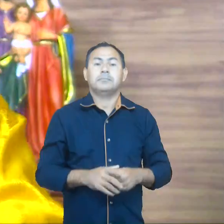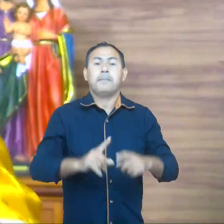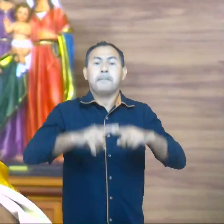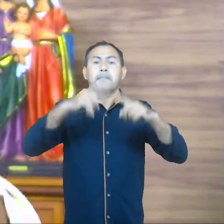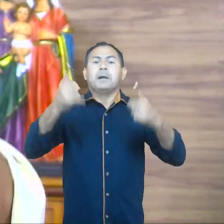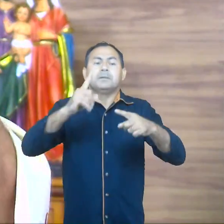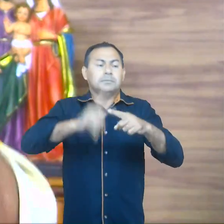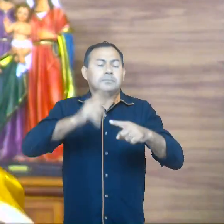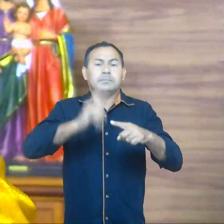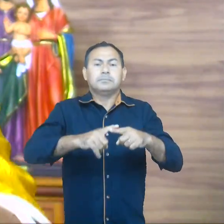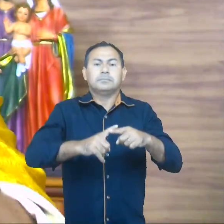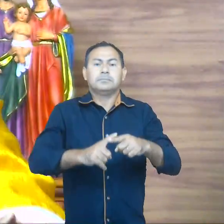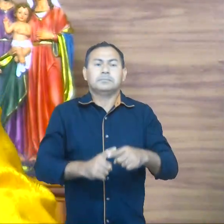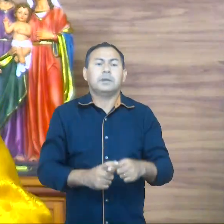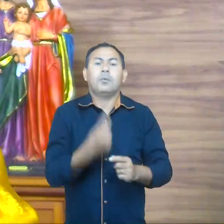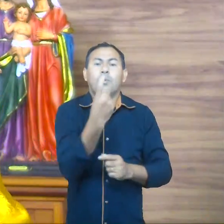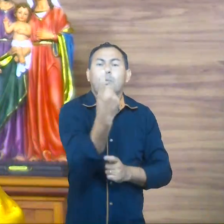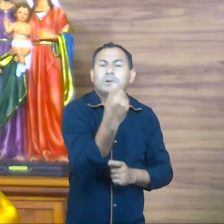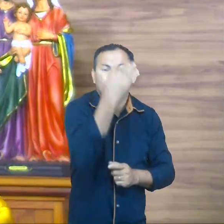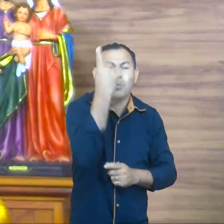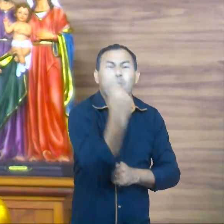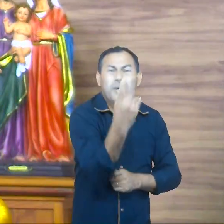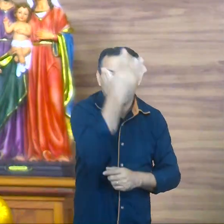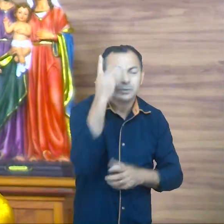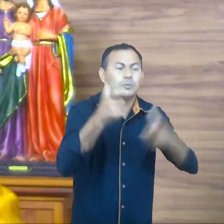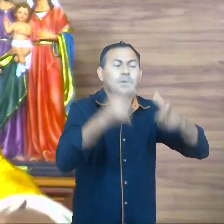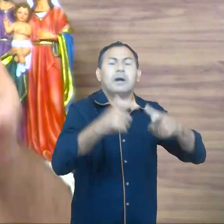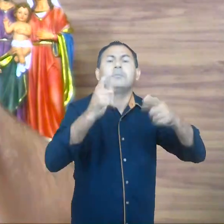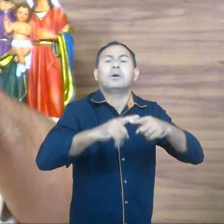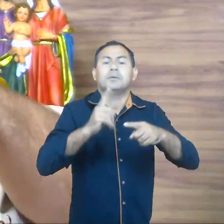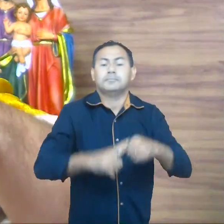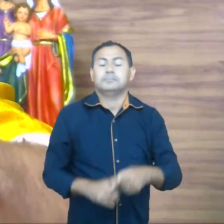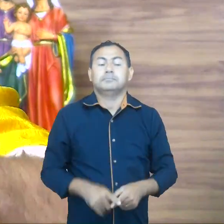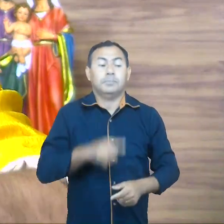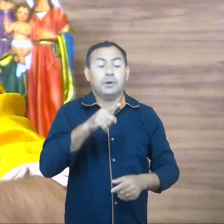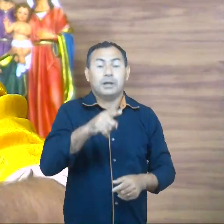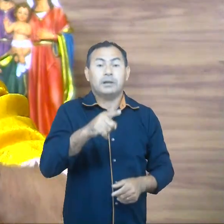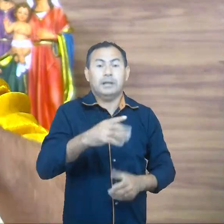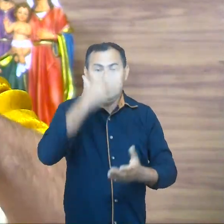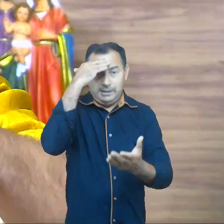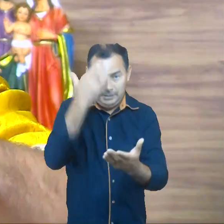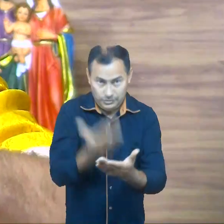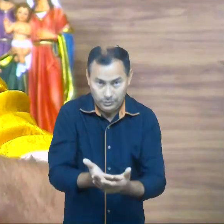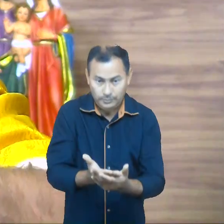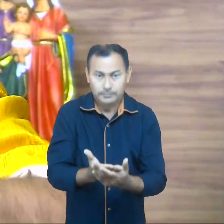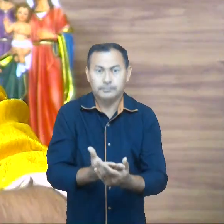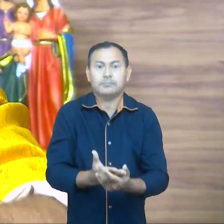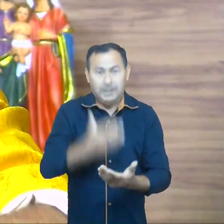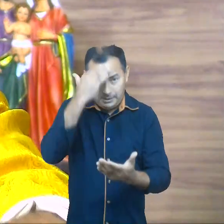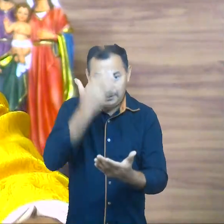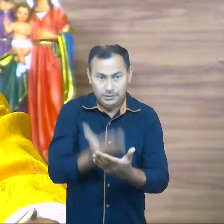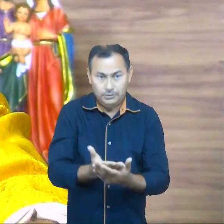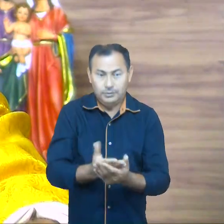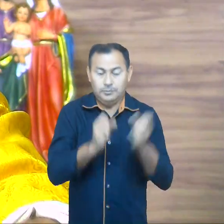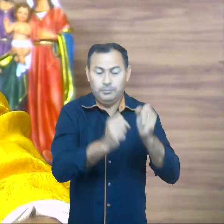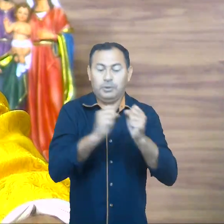Mas por que para uma pessoa só? Porque ela creu, ela acreditou.